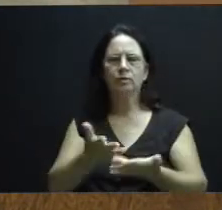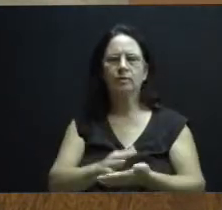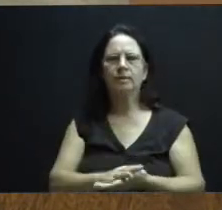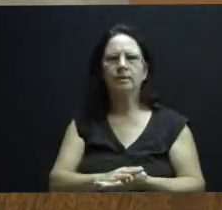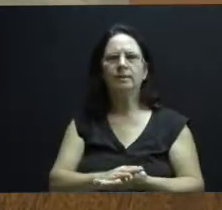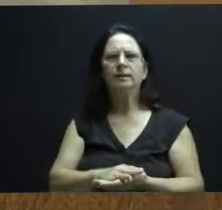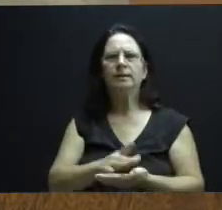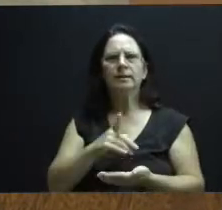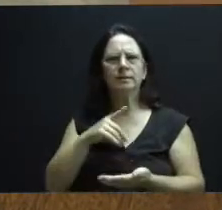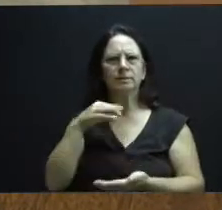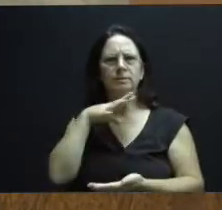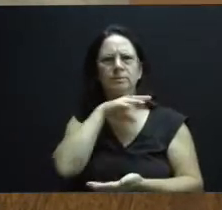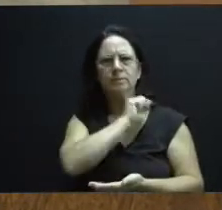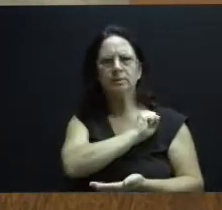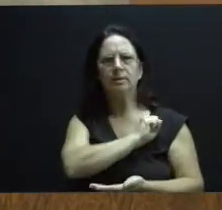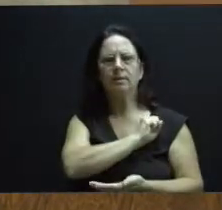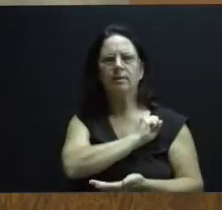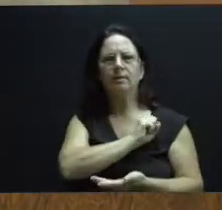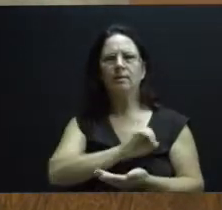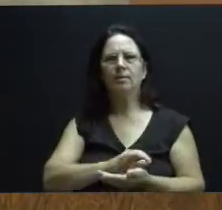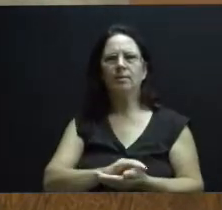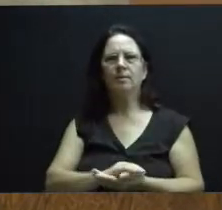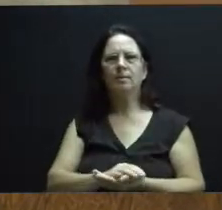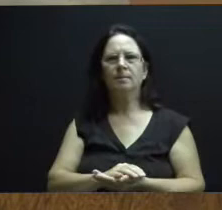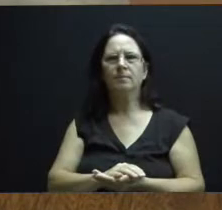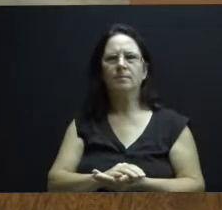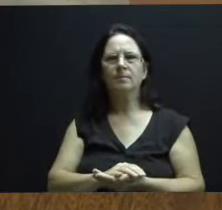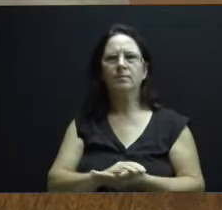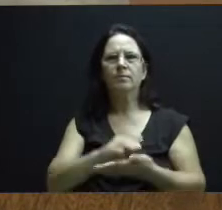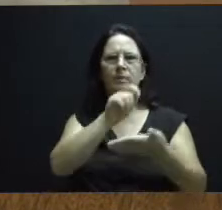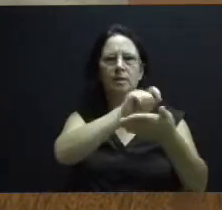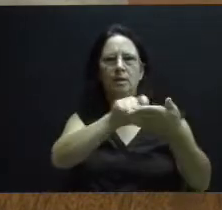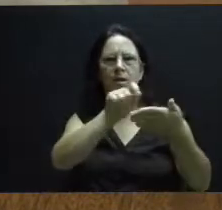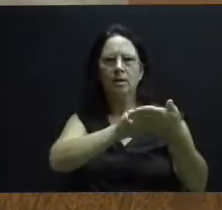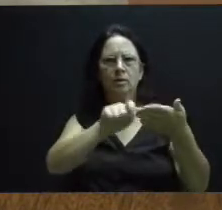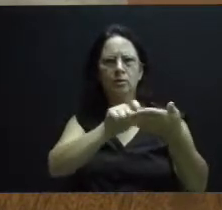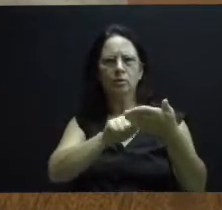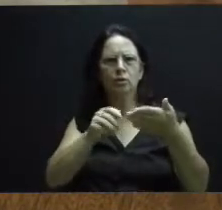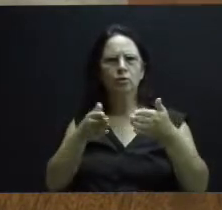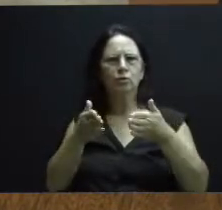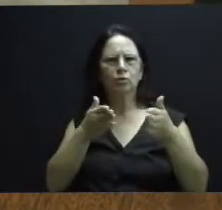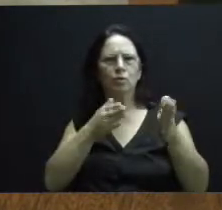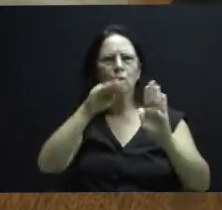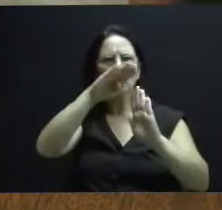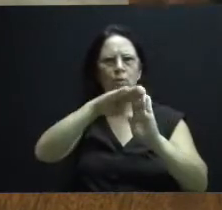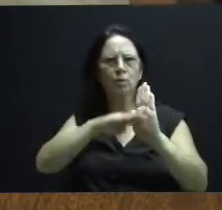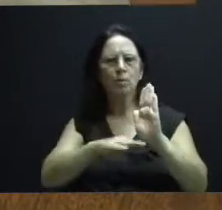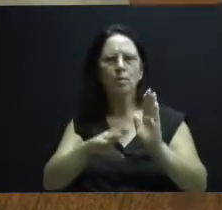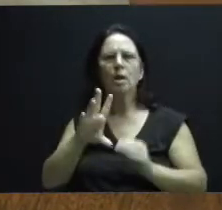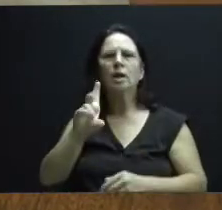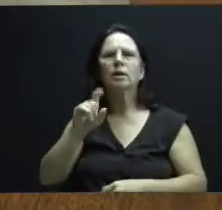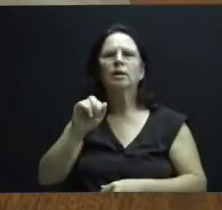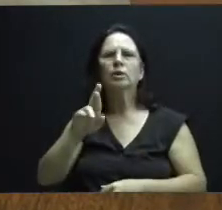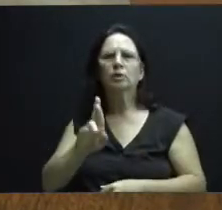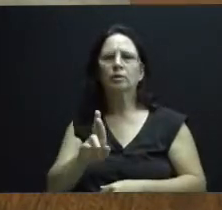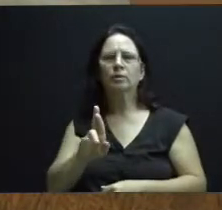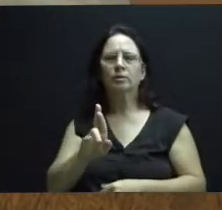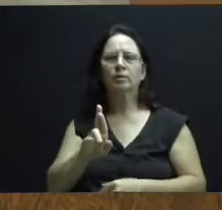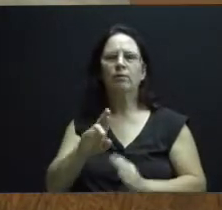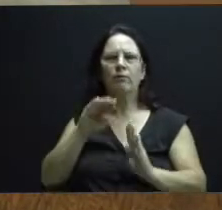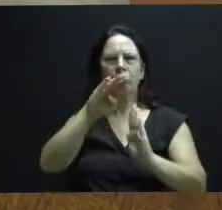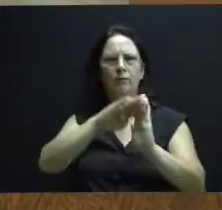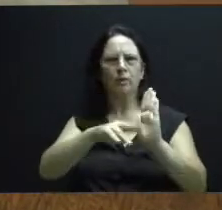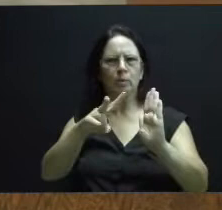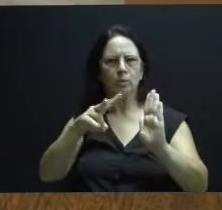que é urgente a horta o a atualização do plano diretor do município requeiro observadas as formalidades